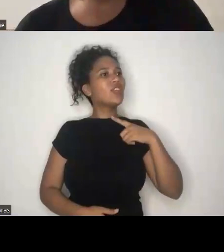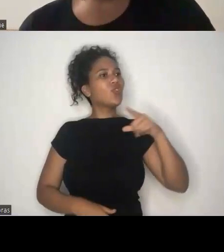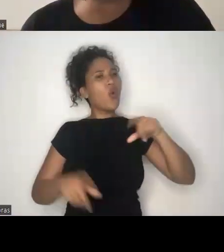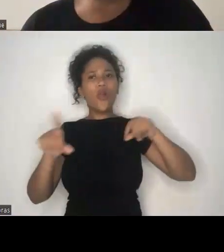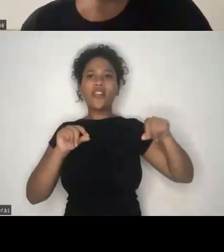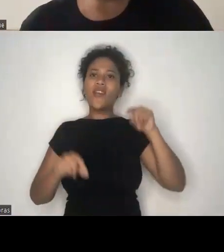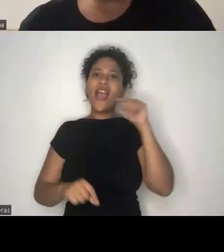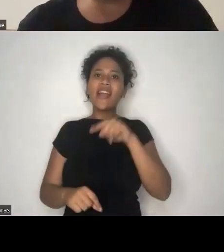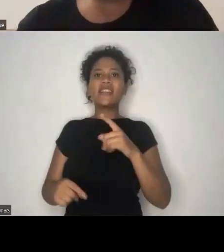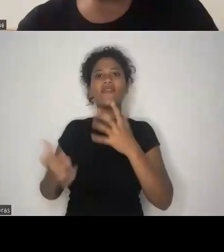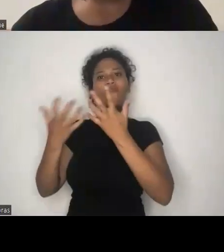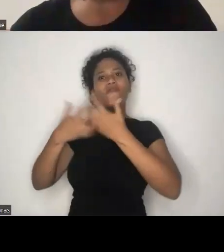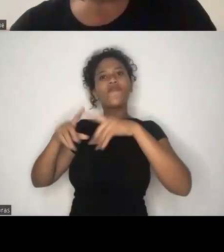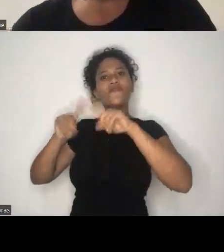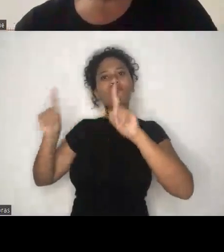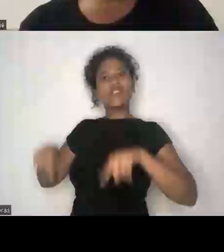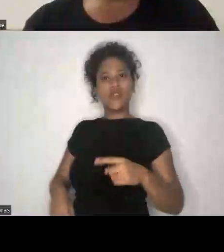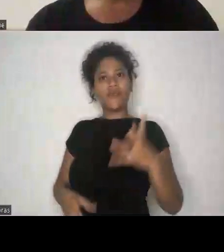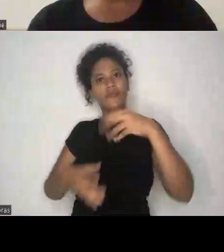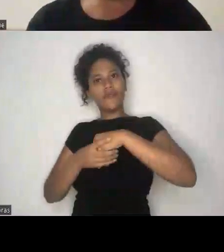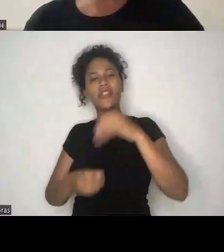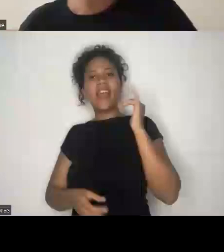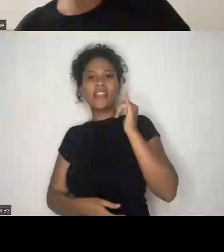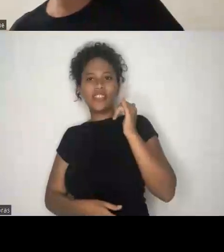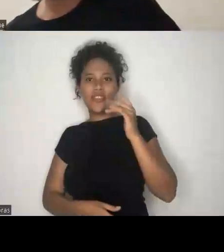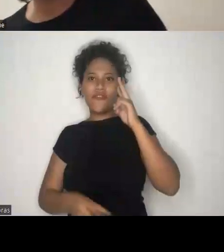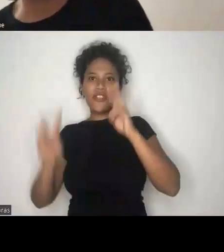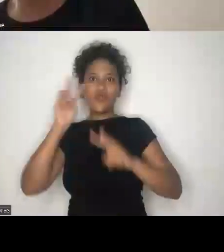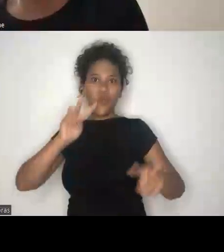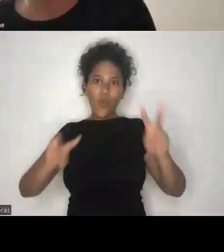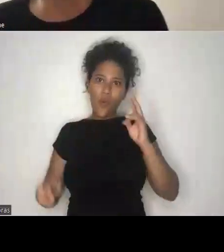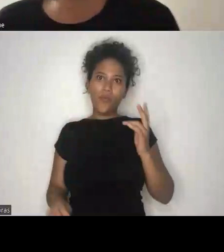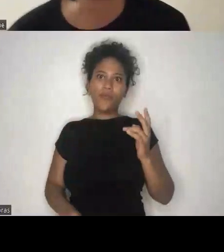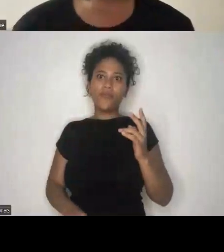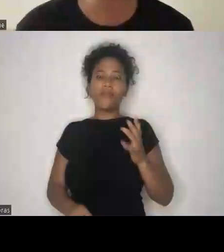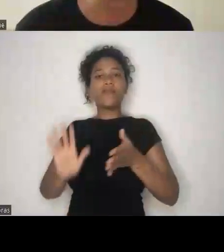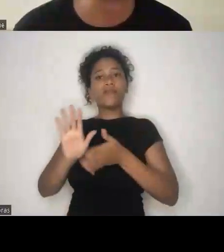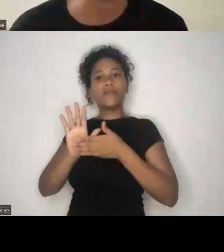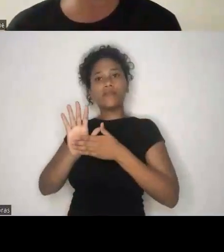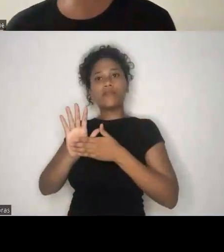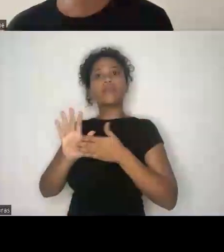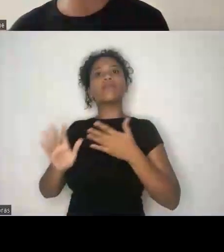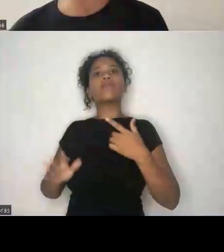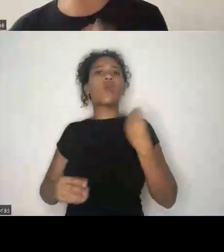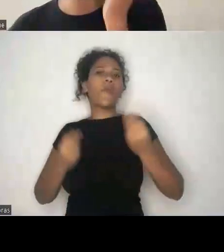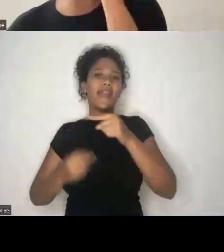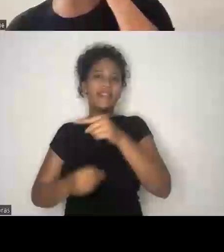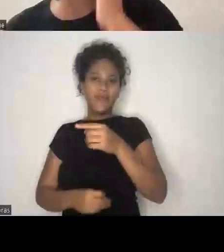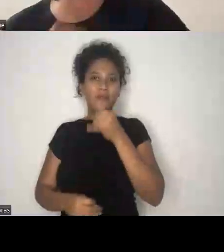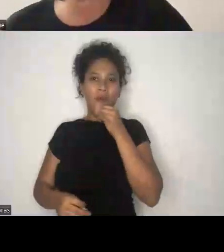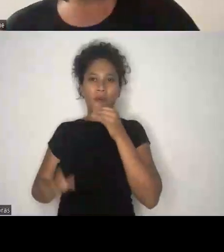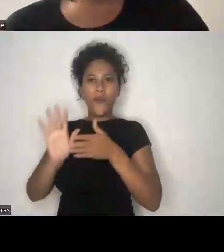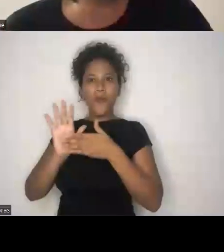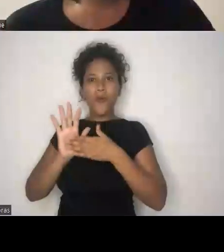essa função dentro dessa narrativa visual de propor né Por exemplo como esse palco que ele